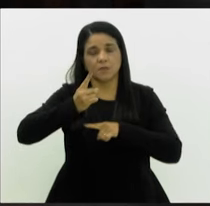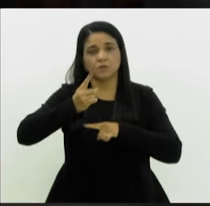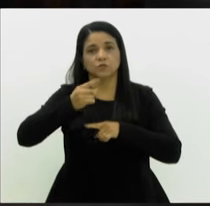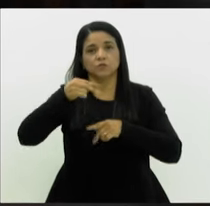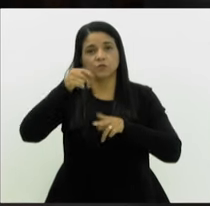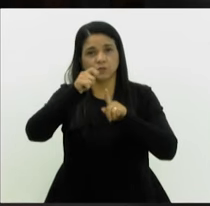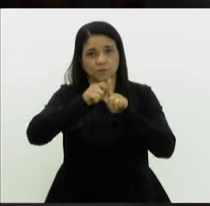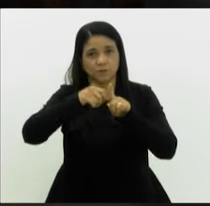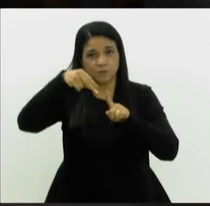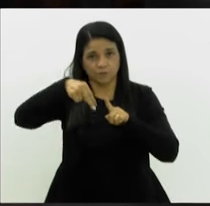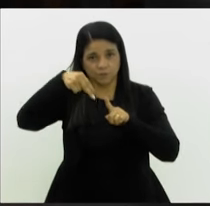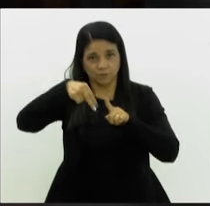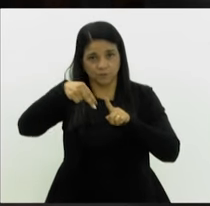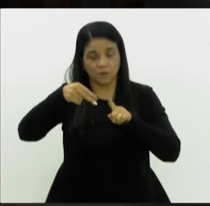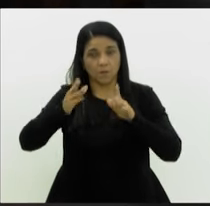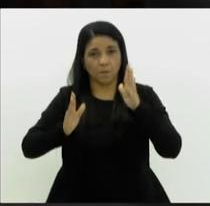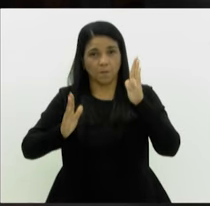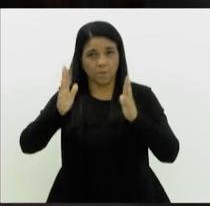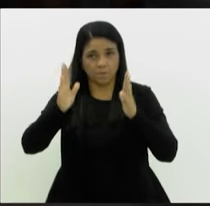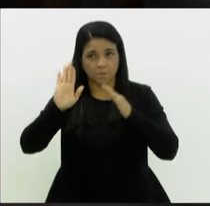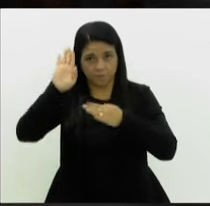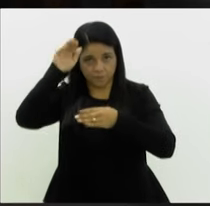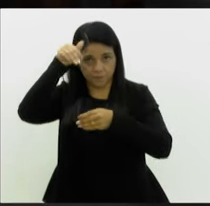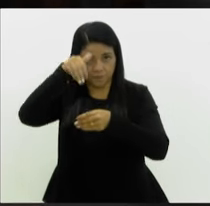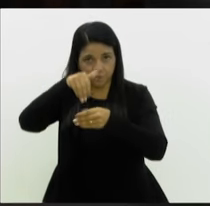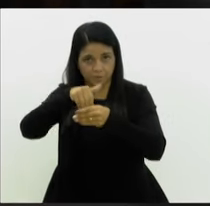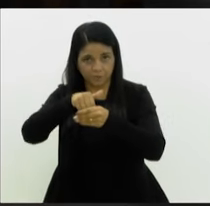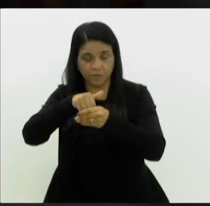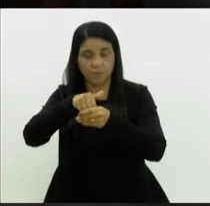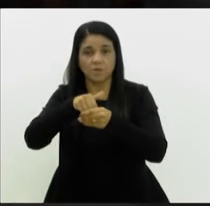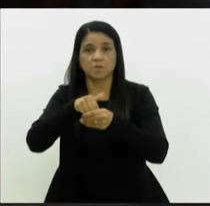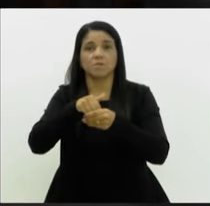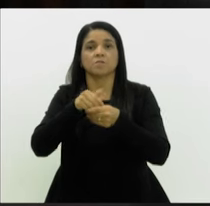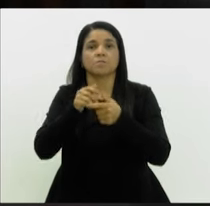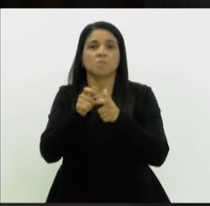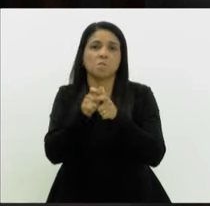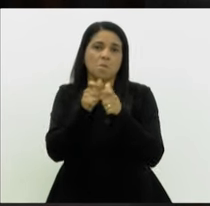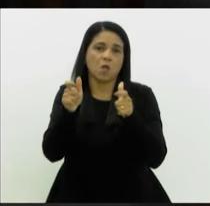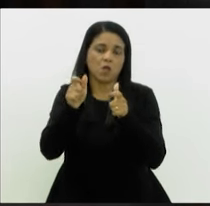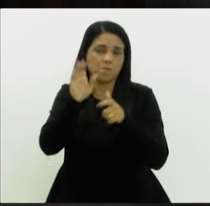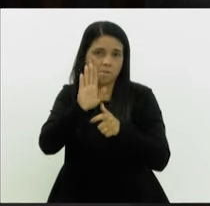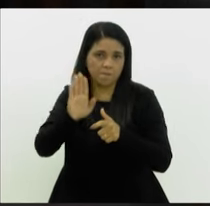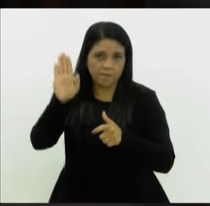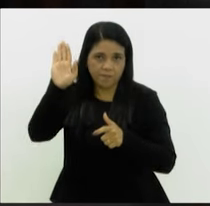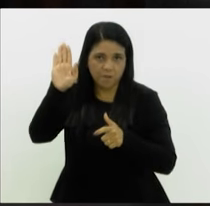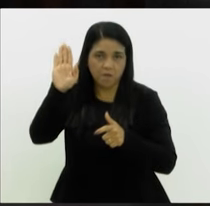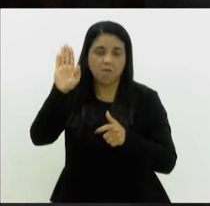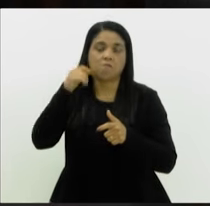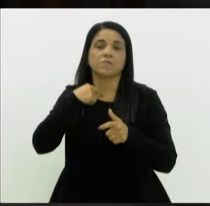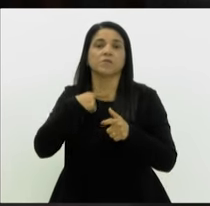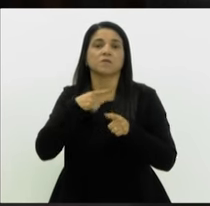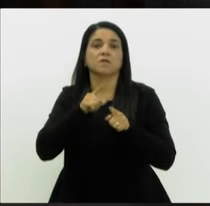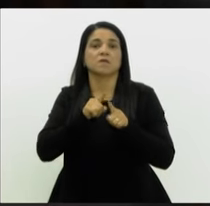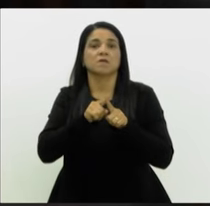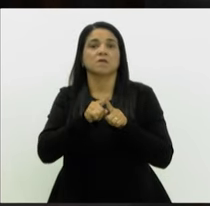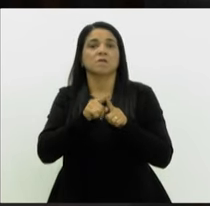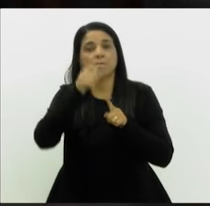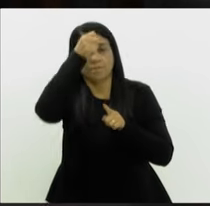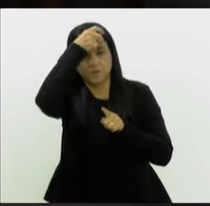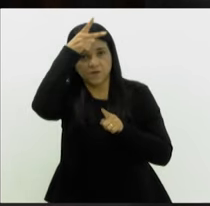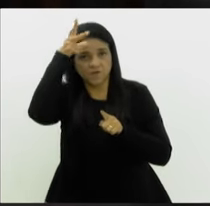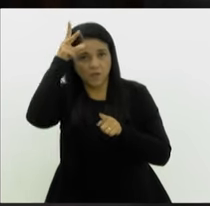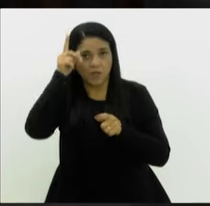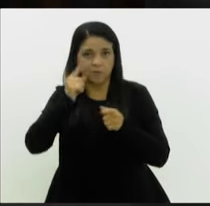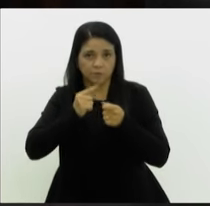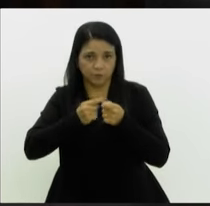que muitos dos parlamentares são concorrentes ao cargo de prefeito de seus respectivos municípios